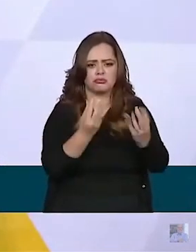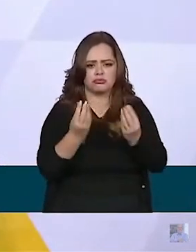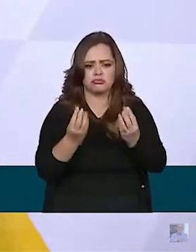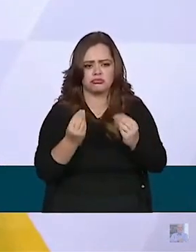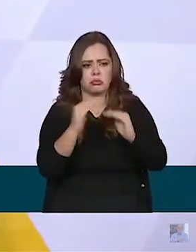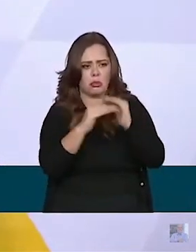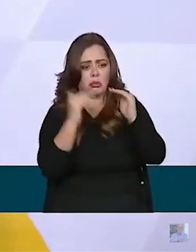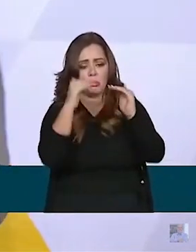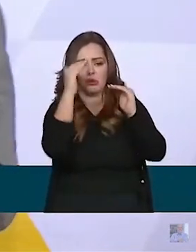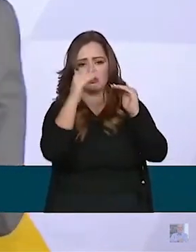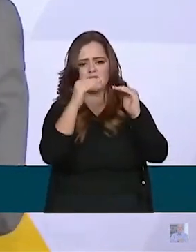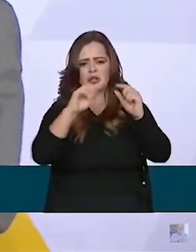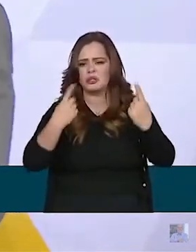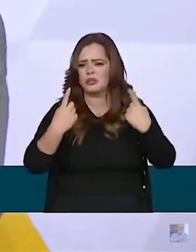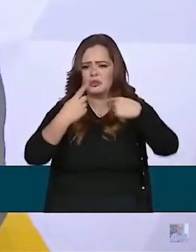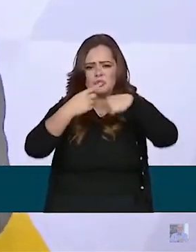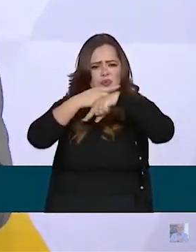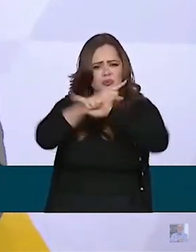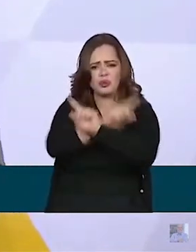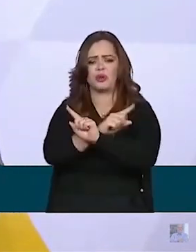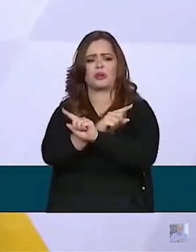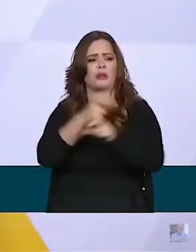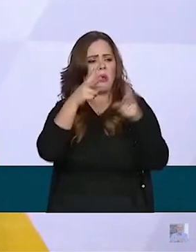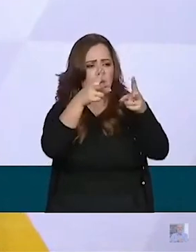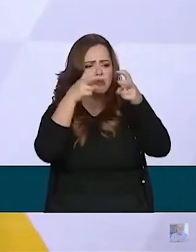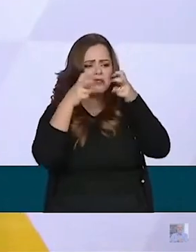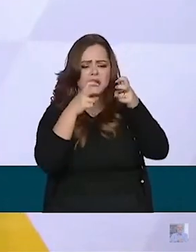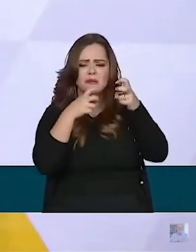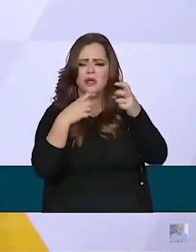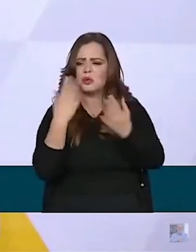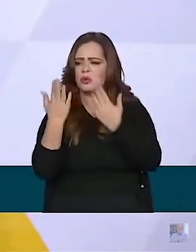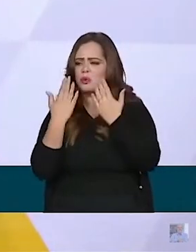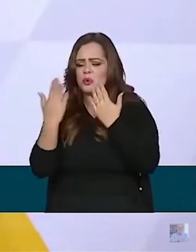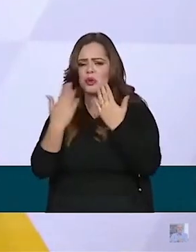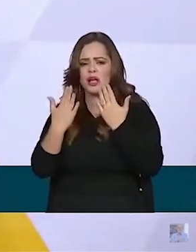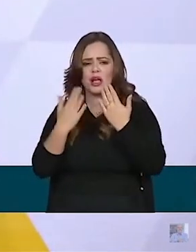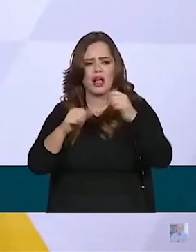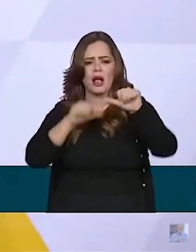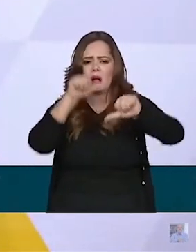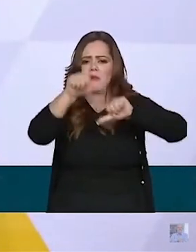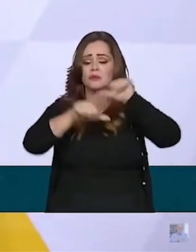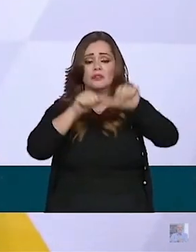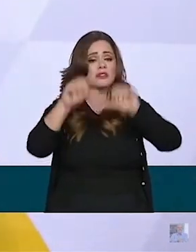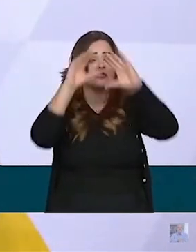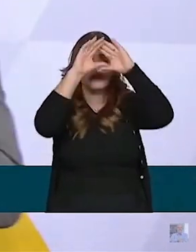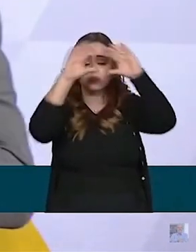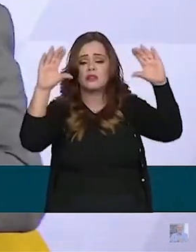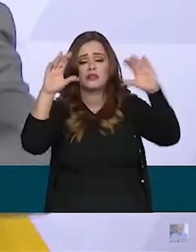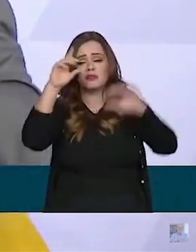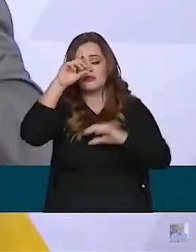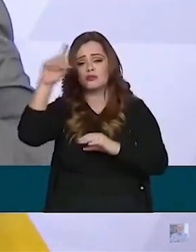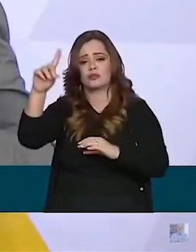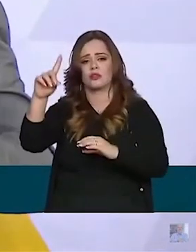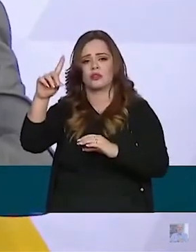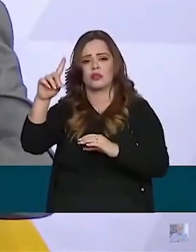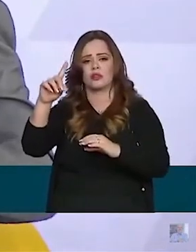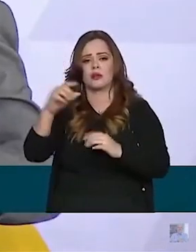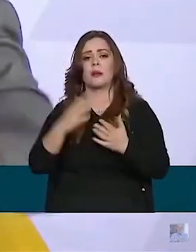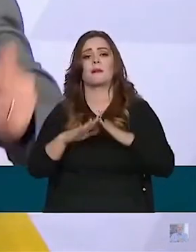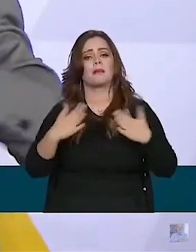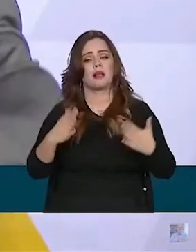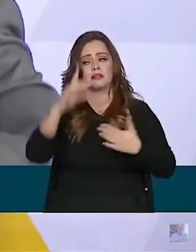está enchendo. Ou seja, a gente está percebendo na nossa cara a mudança climática todo dia. E quis